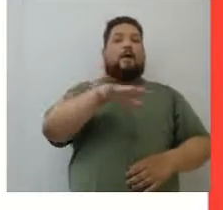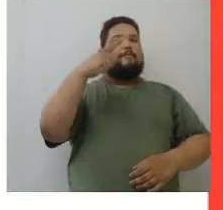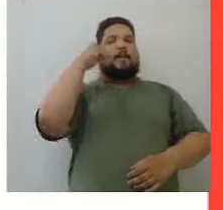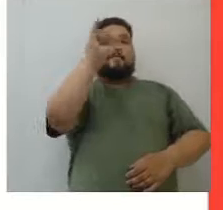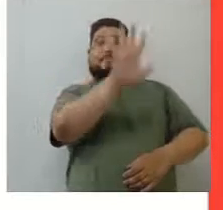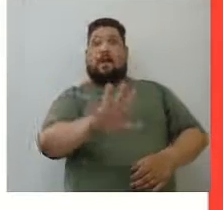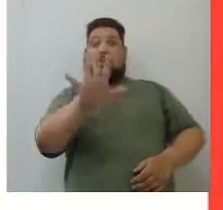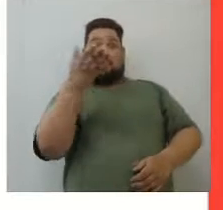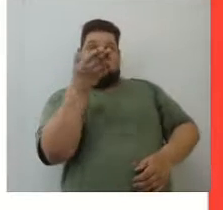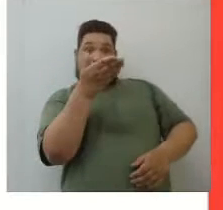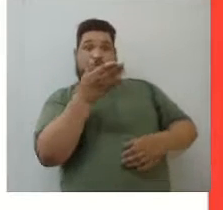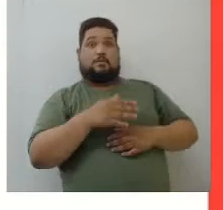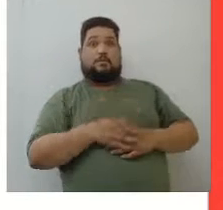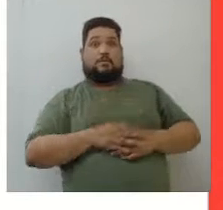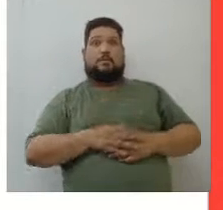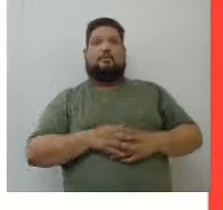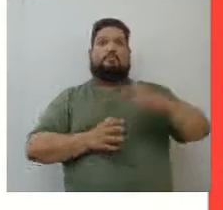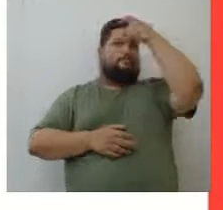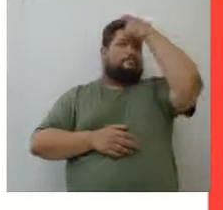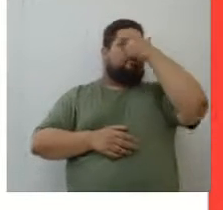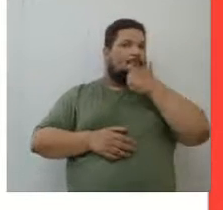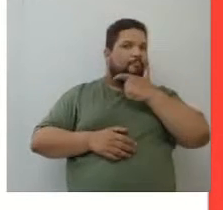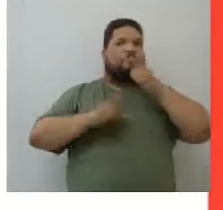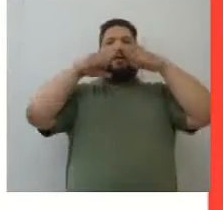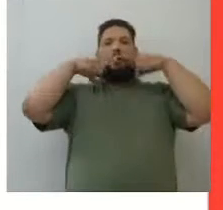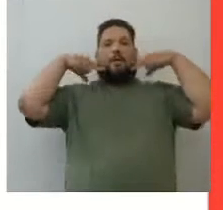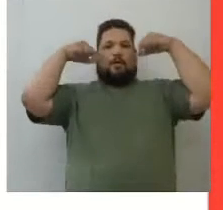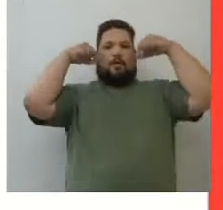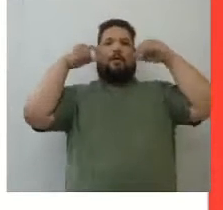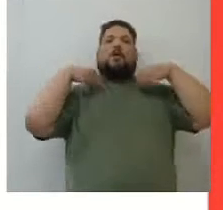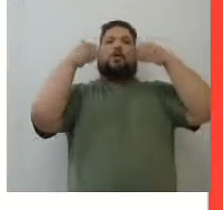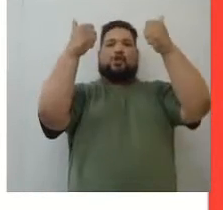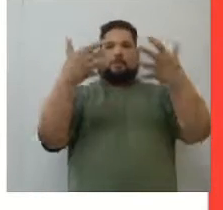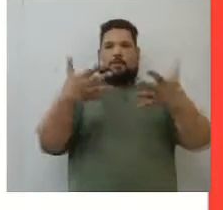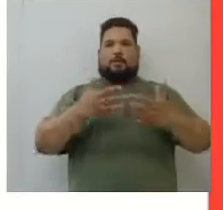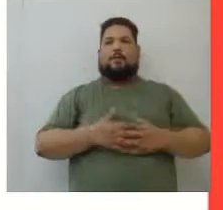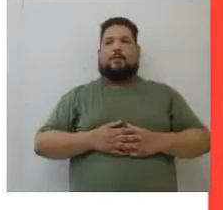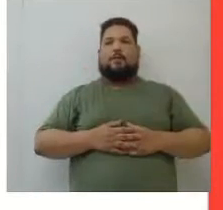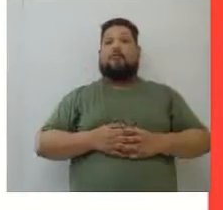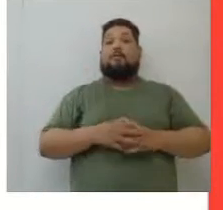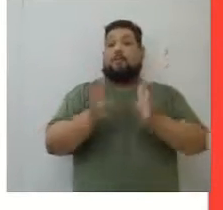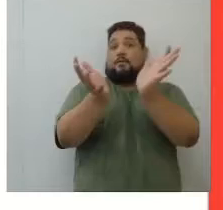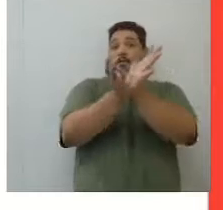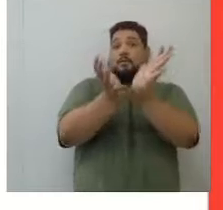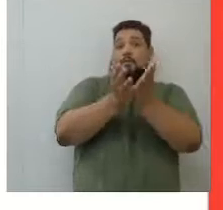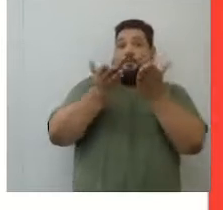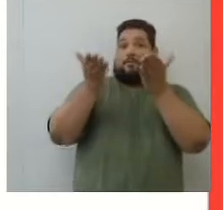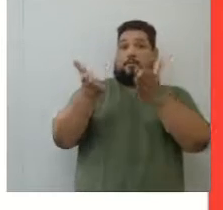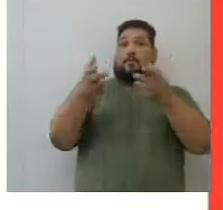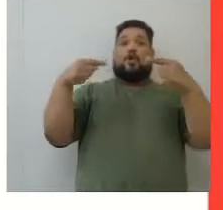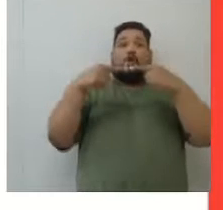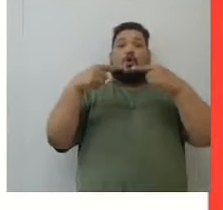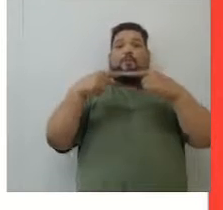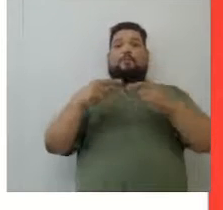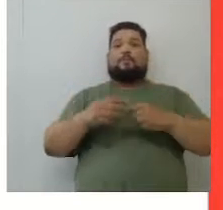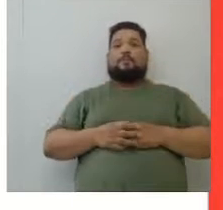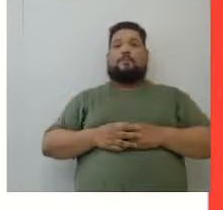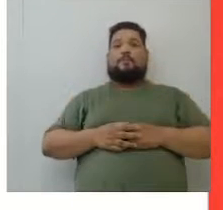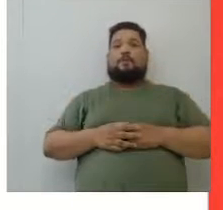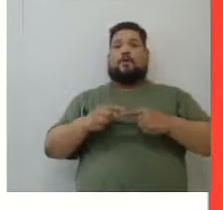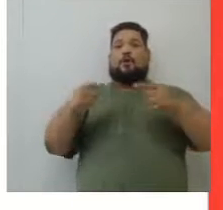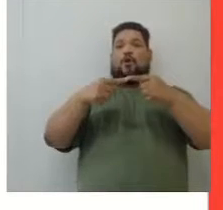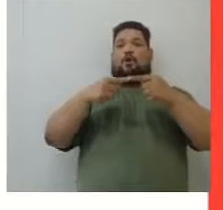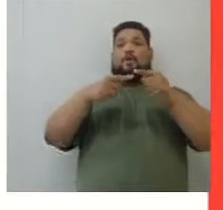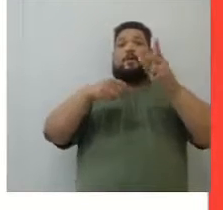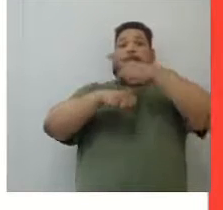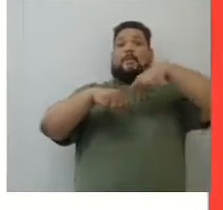imagem aí mostra, né, a máscara dos anônimos que eu estava falando para vocês, tá? E esse grupo aí é um grupo um grupo de egípcios,